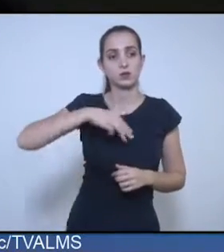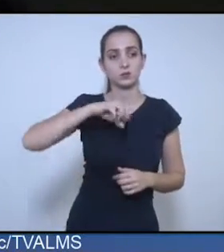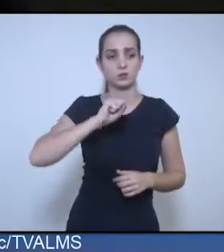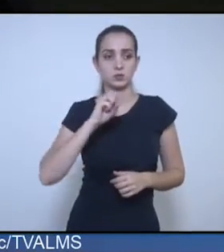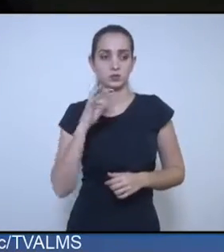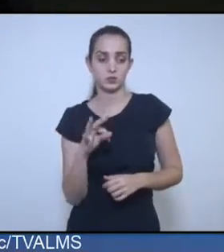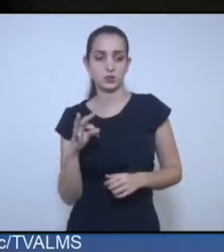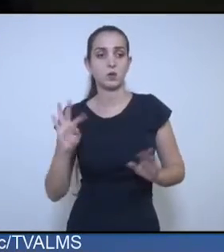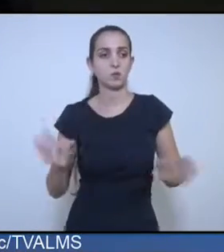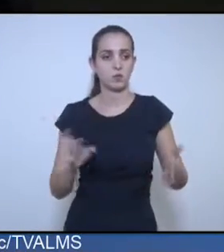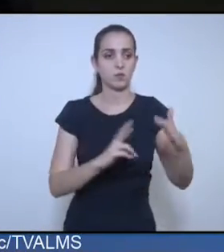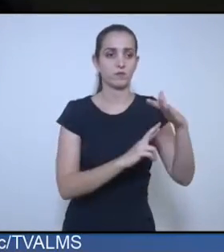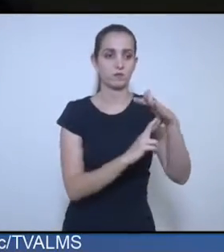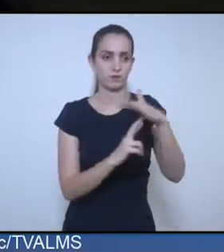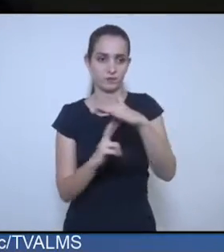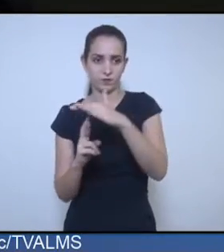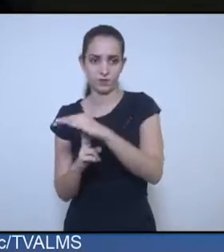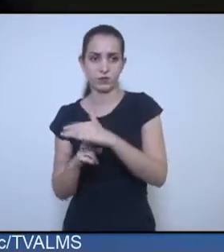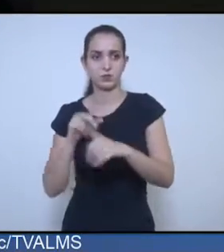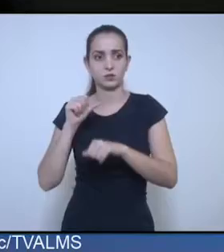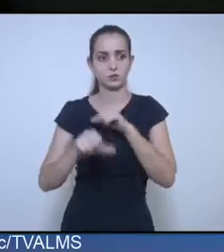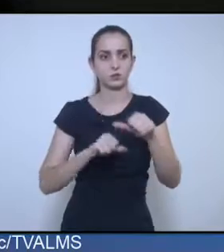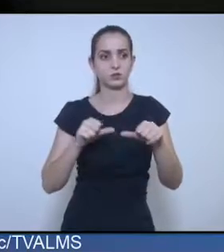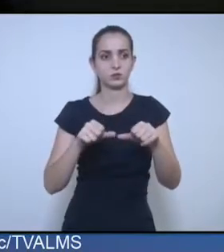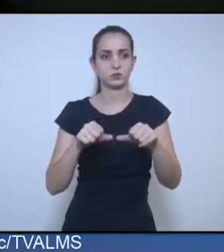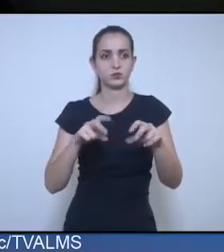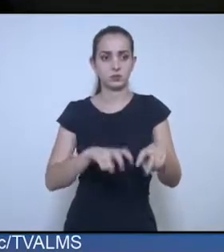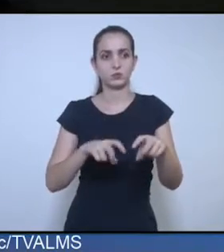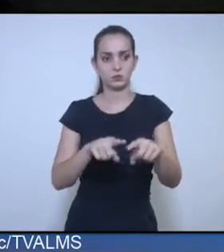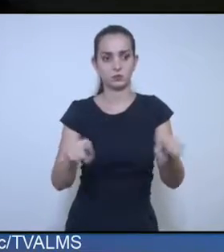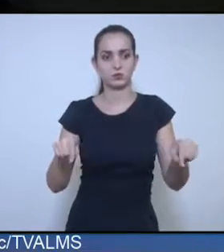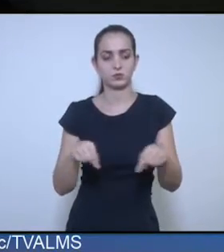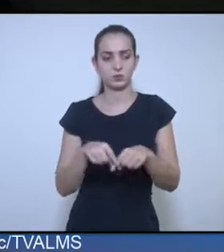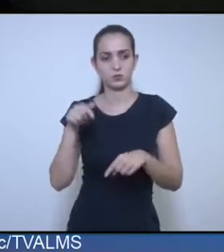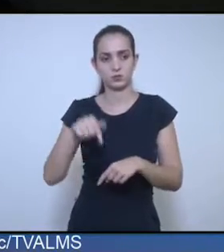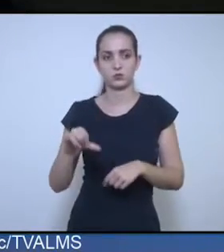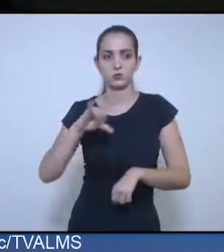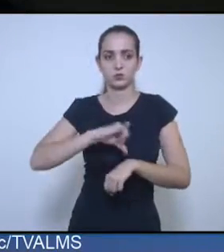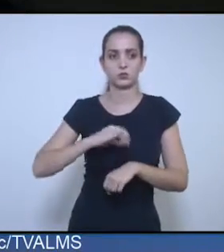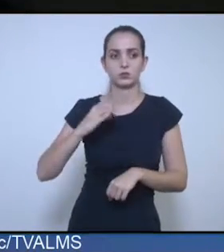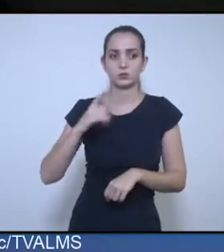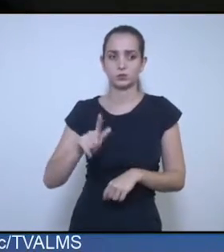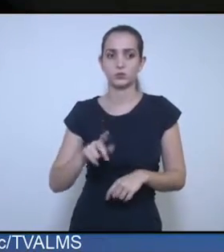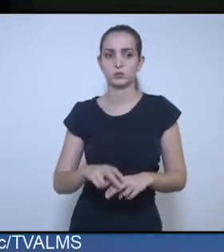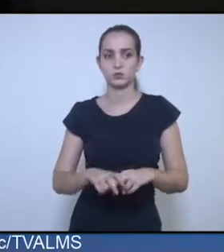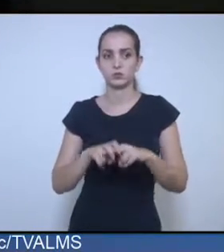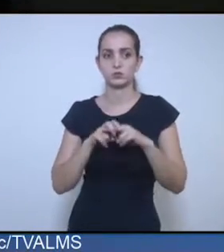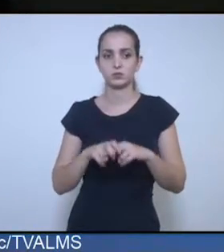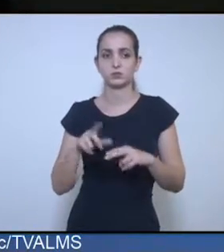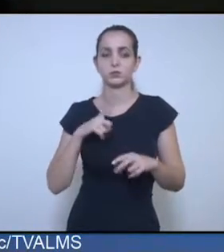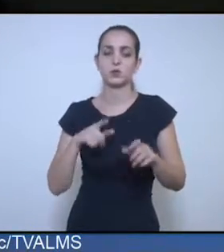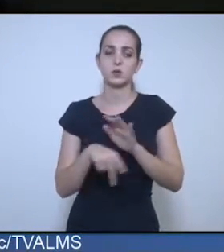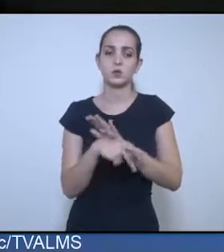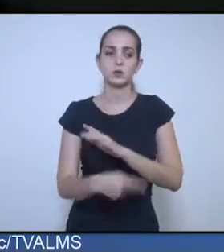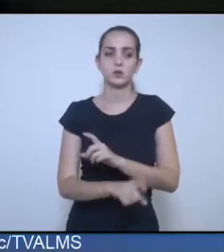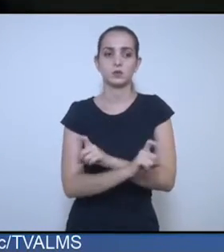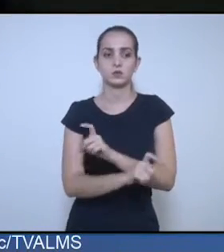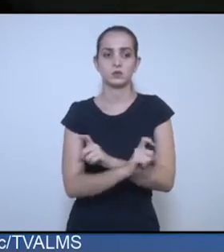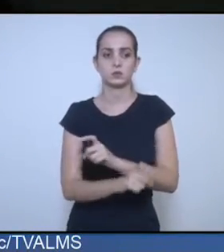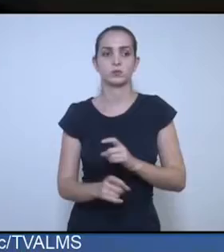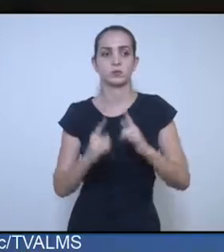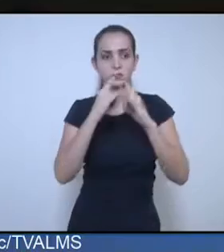promove feira da reforma agrária aqui no centro de Campo Grande, só de produtos dos acampamentos e produtos dos assentamentos da reforma